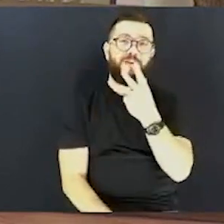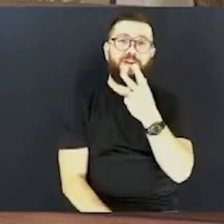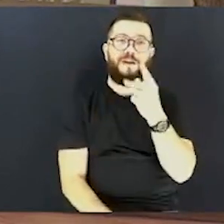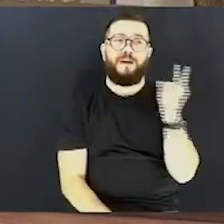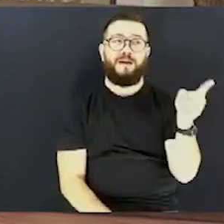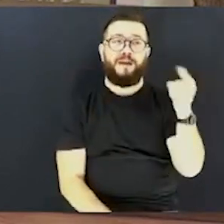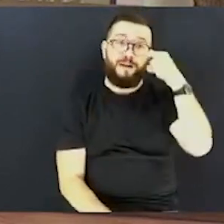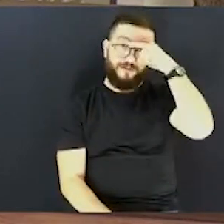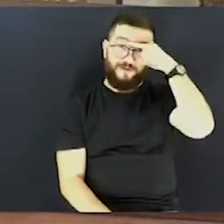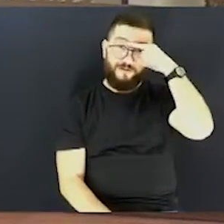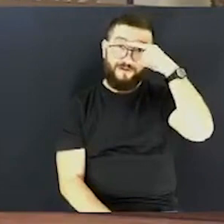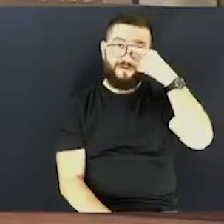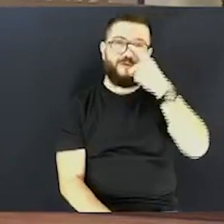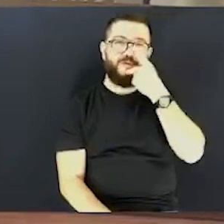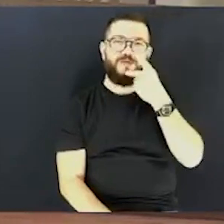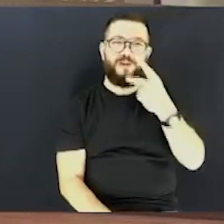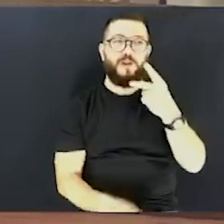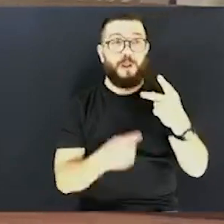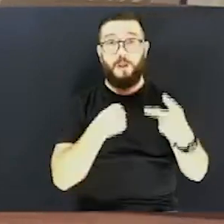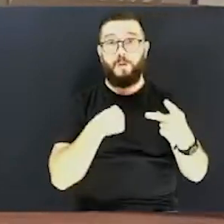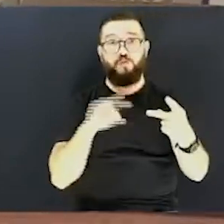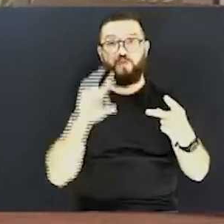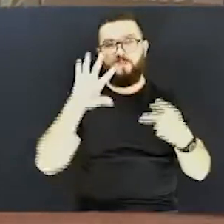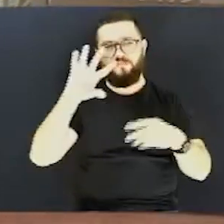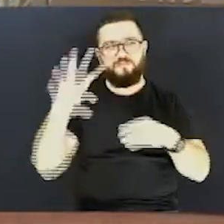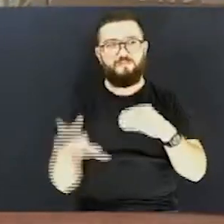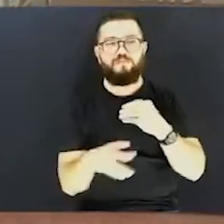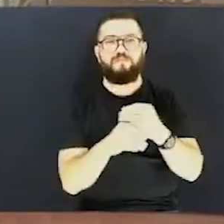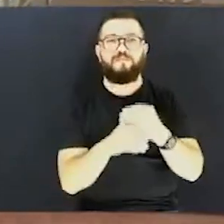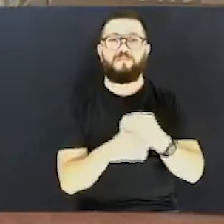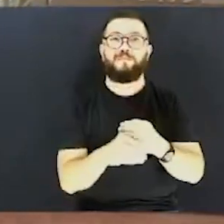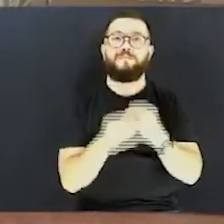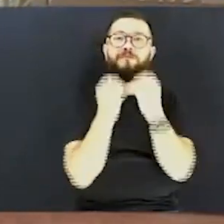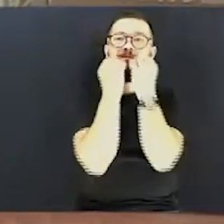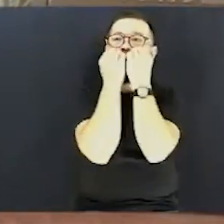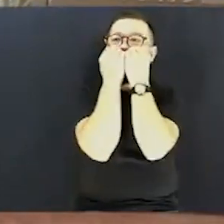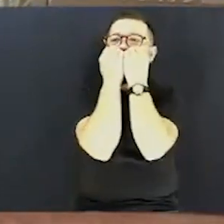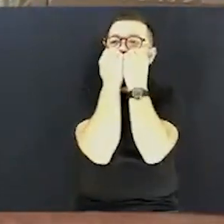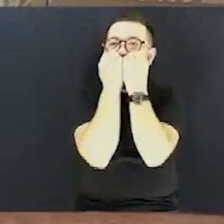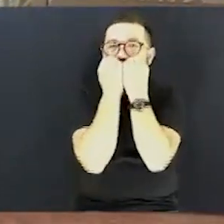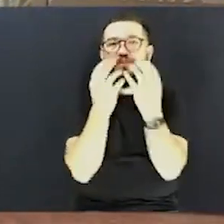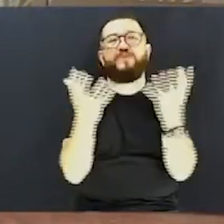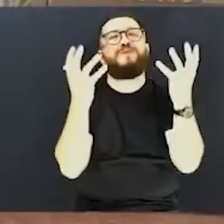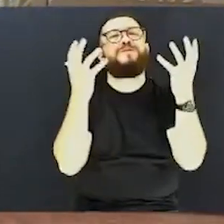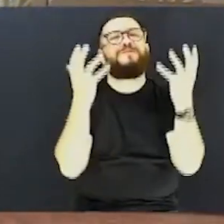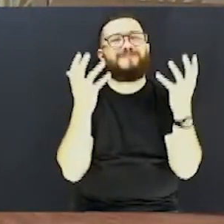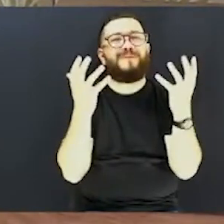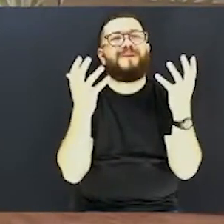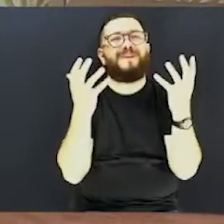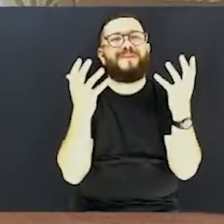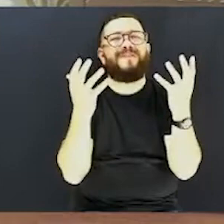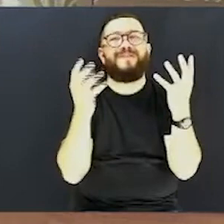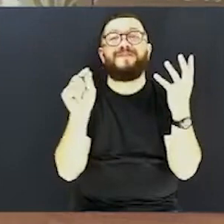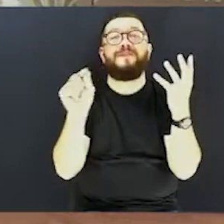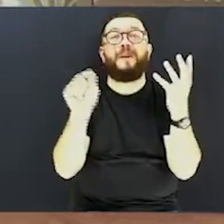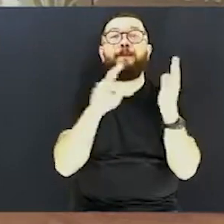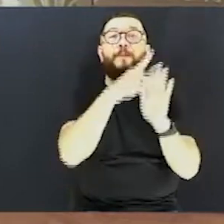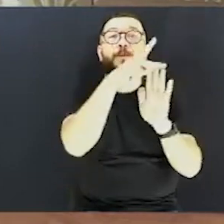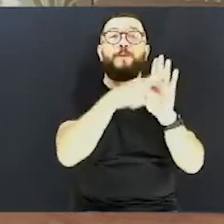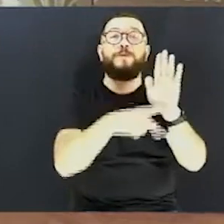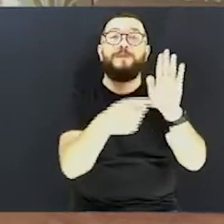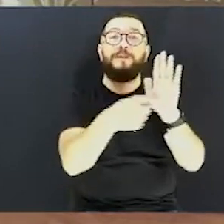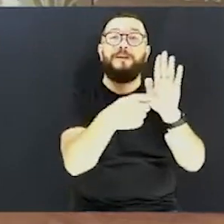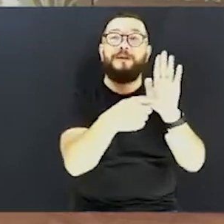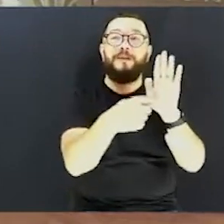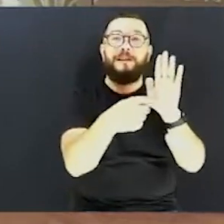prefeito, para dizer que é muito bom, quando a gente vota um projeto aqui, que de fato